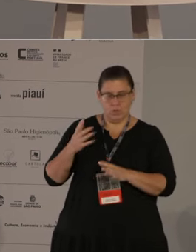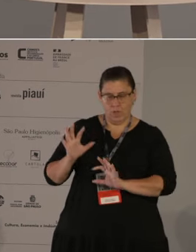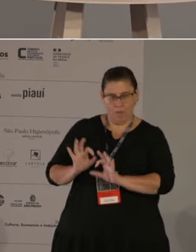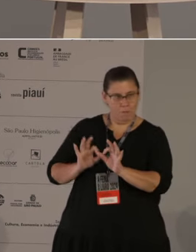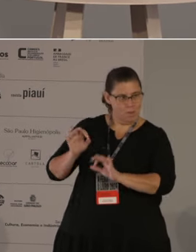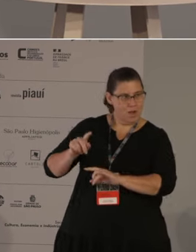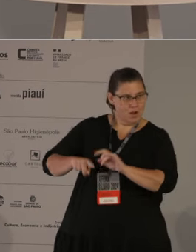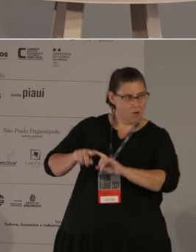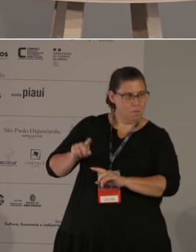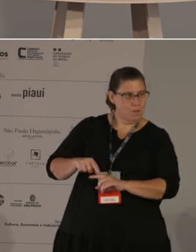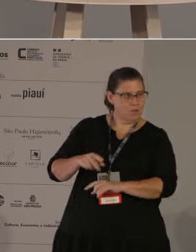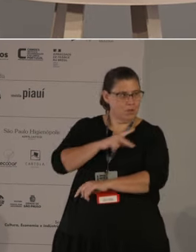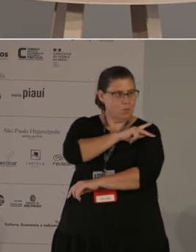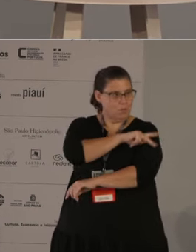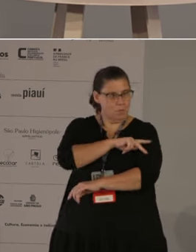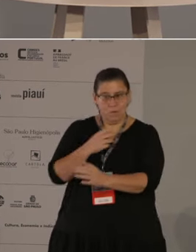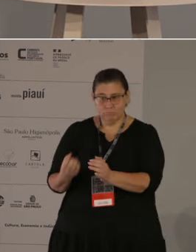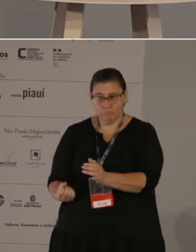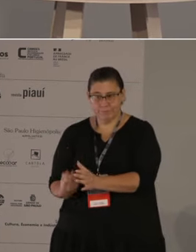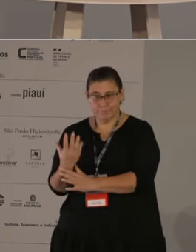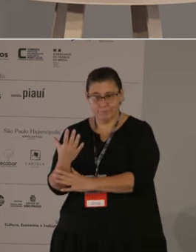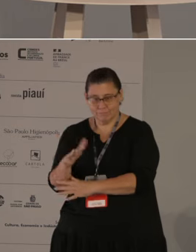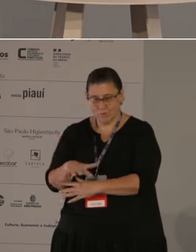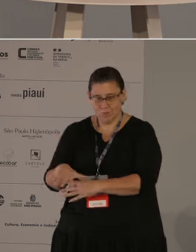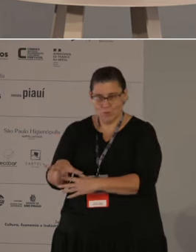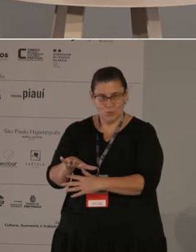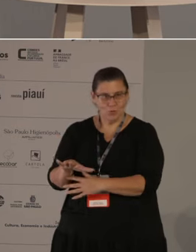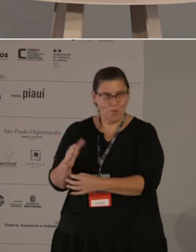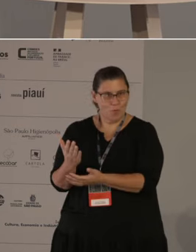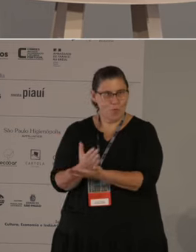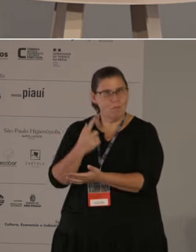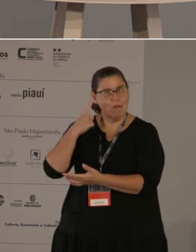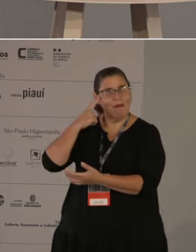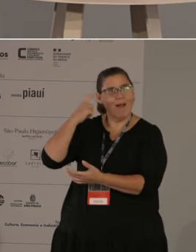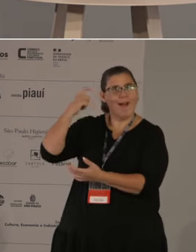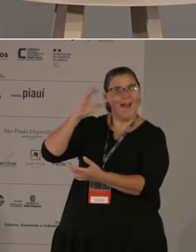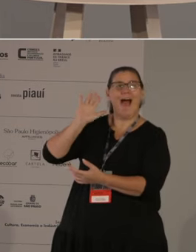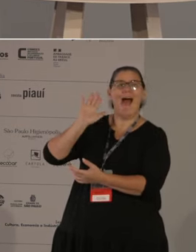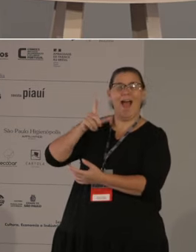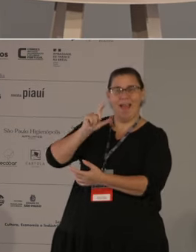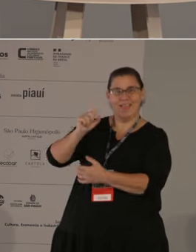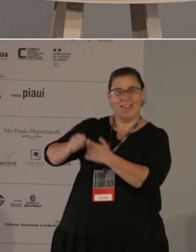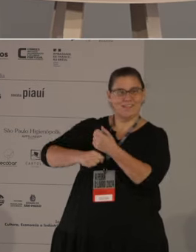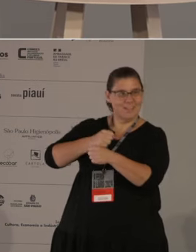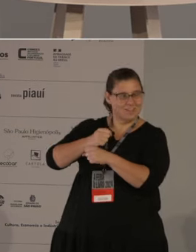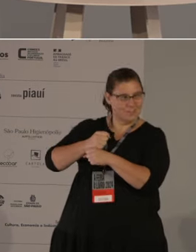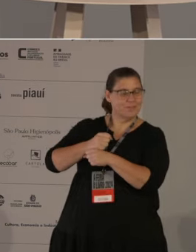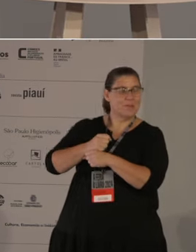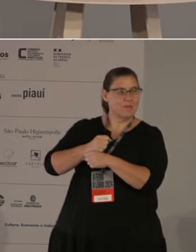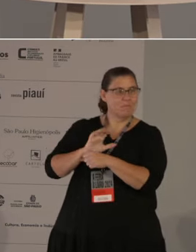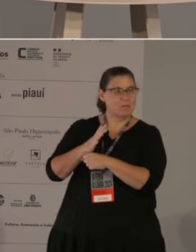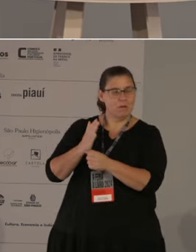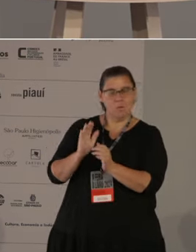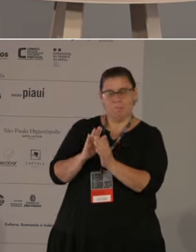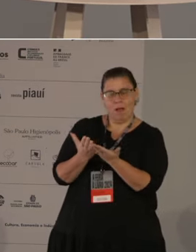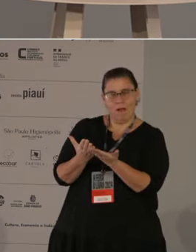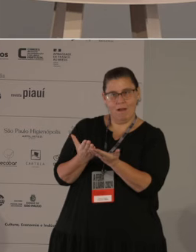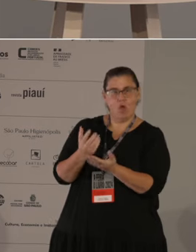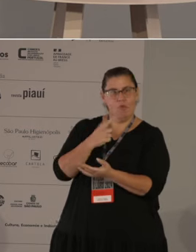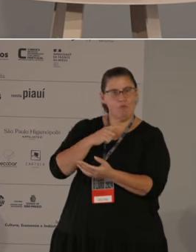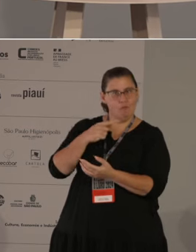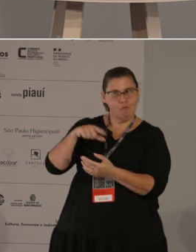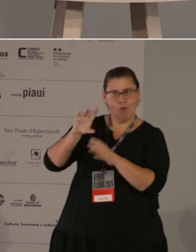matéria para Piauí, que deu origem ao livro, mais de 10 anos depois, fui a um congresso